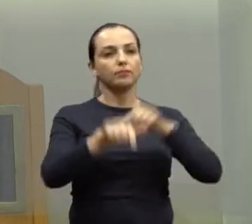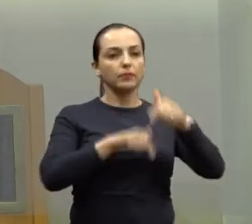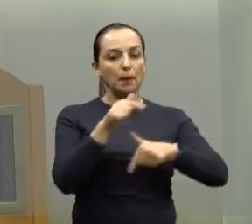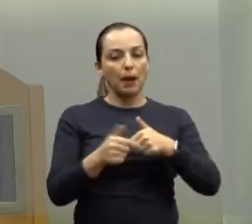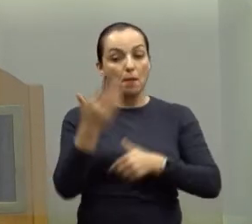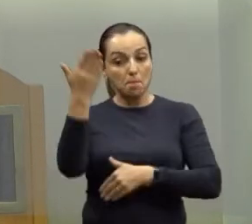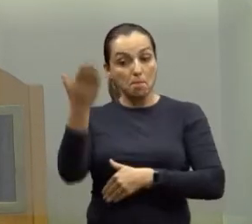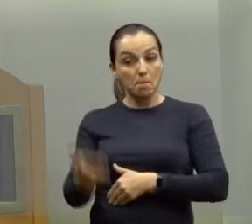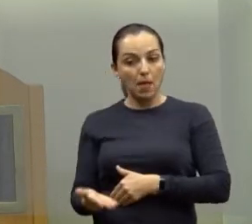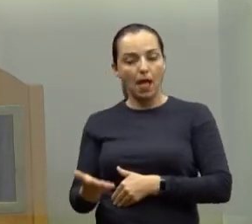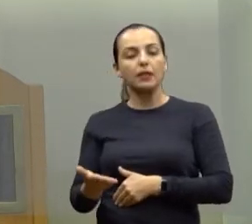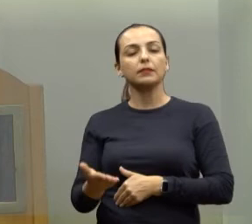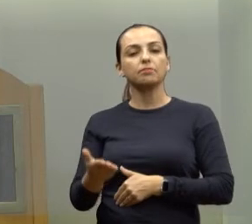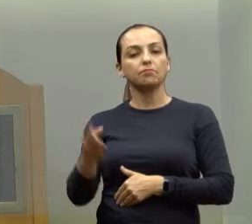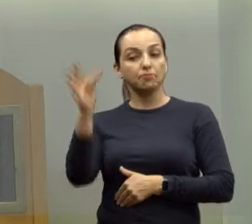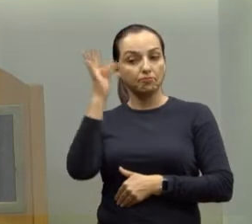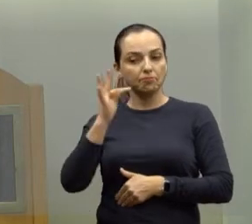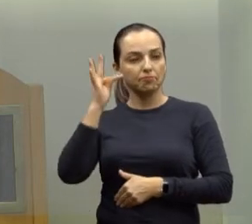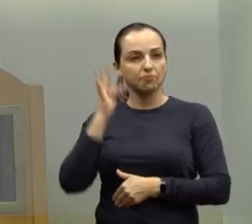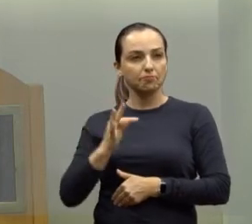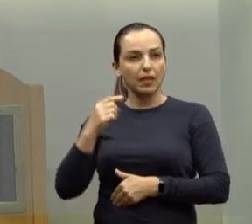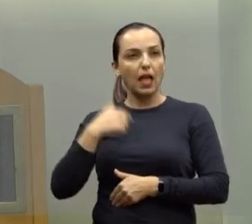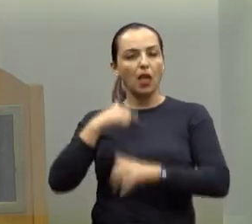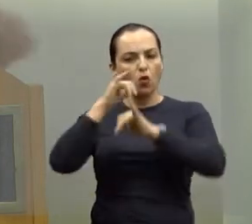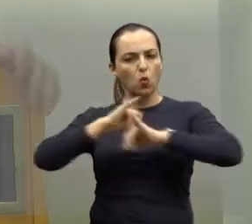querida Tainara Faria física